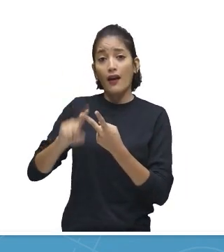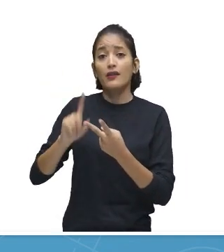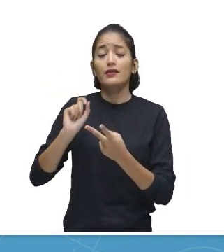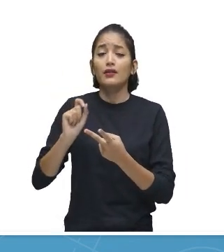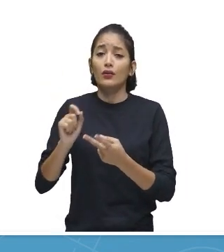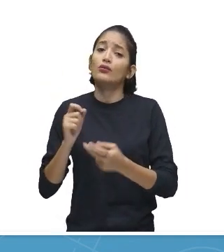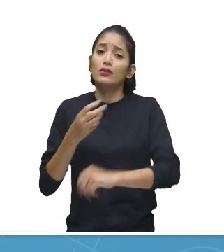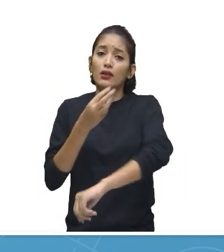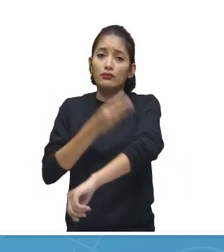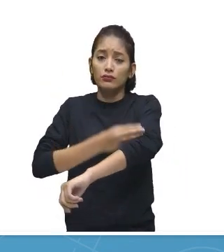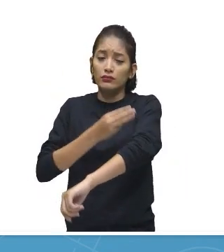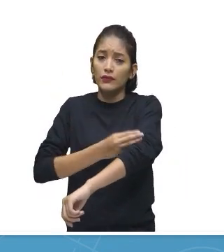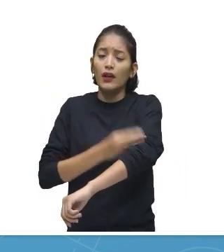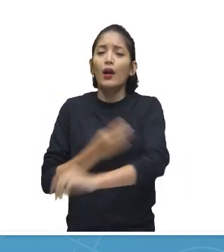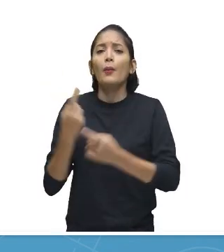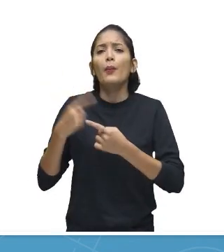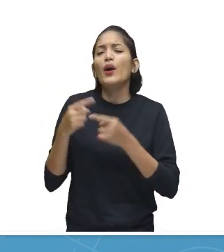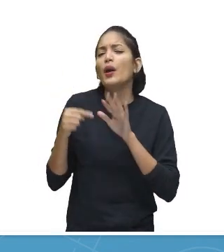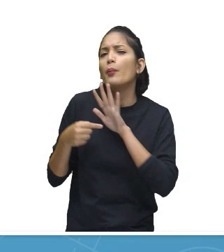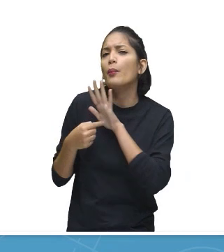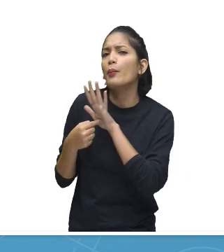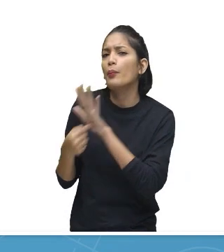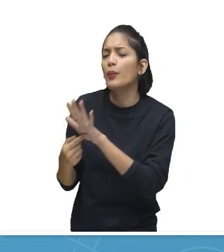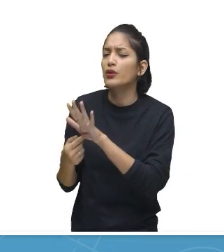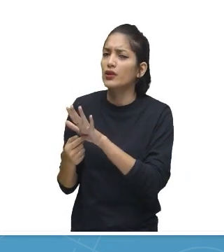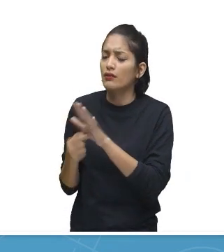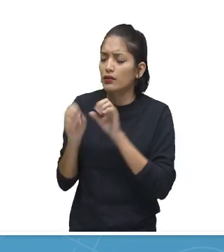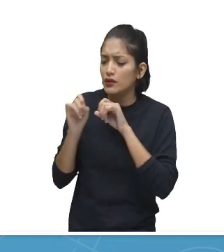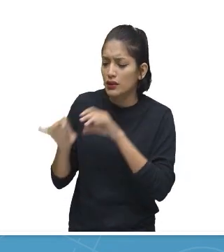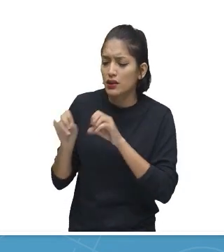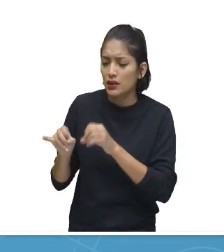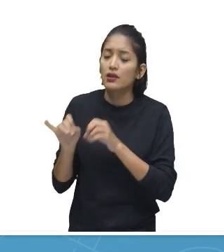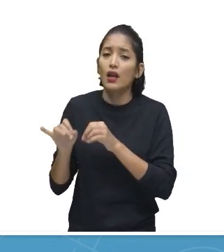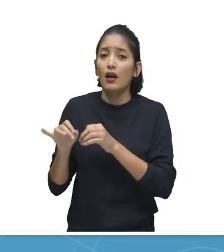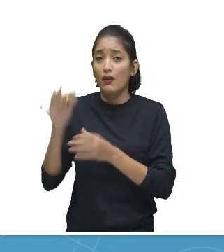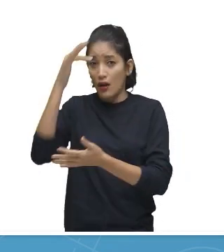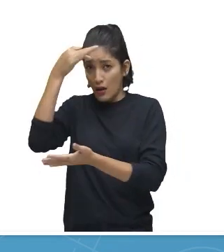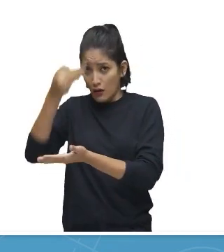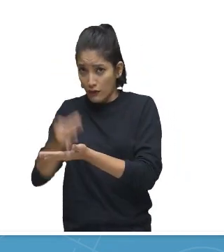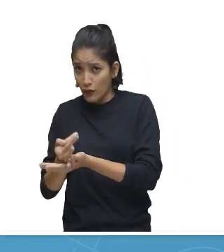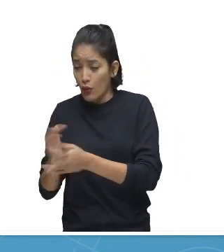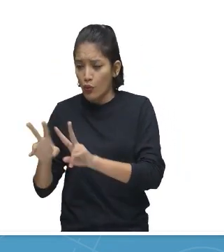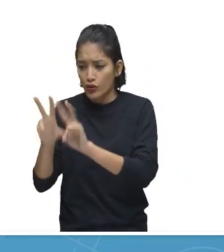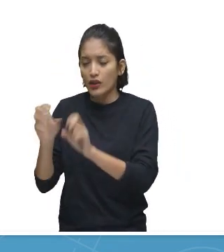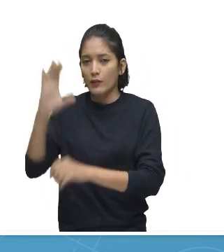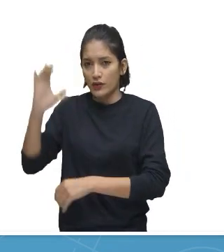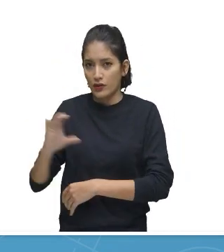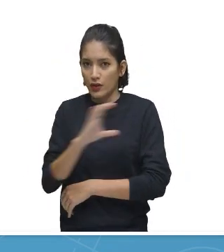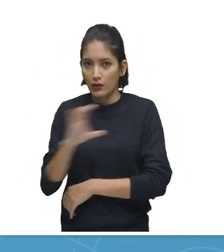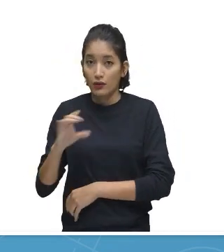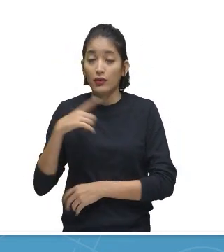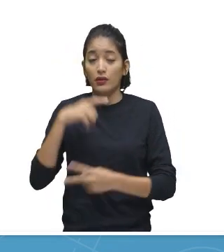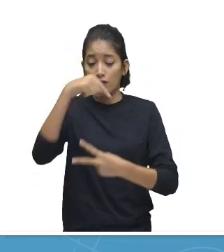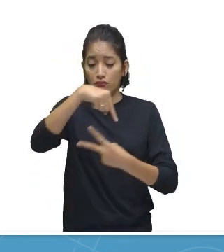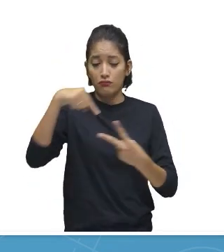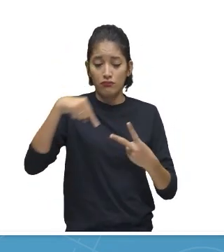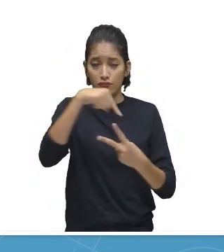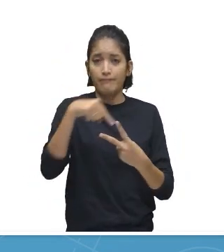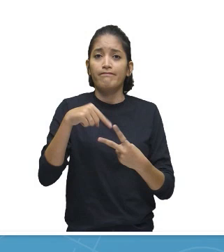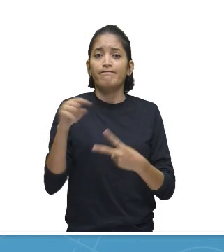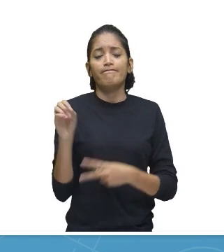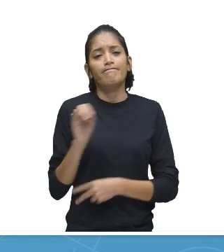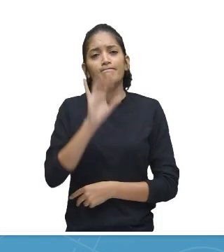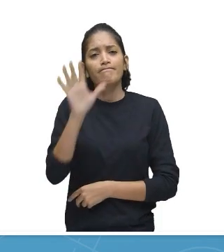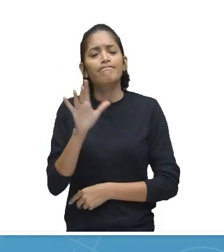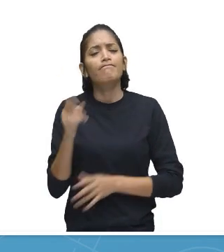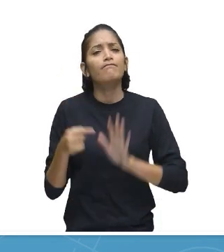religioso, pois ela ensinava os fiéis a doutrina católica. Então, nós vimos duas imagens diferentes, que elas